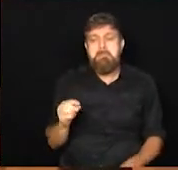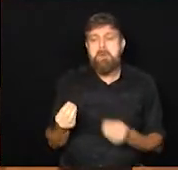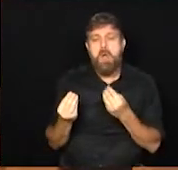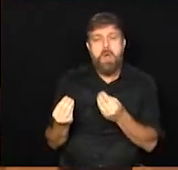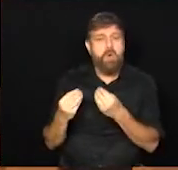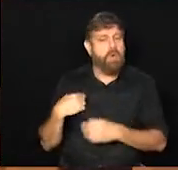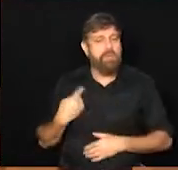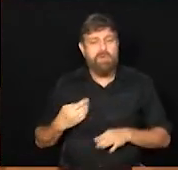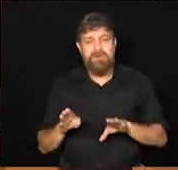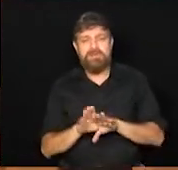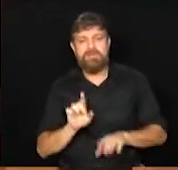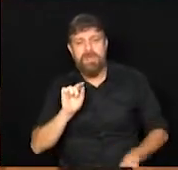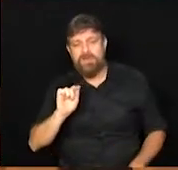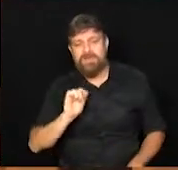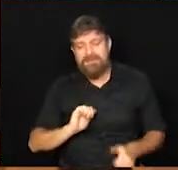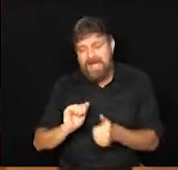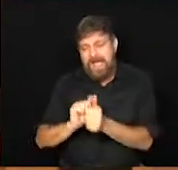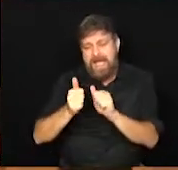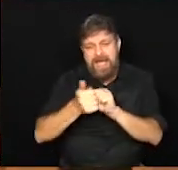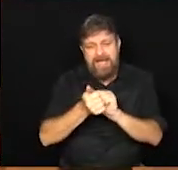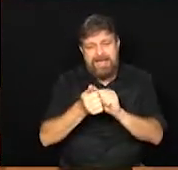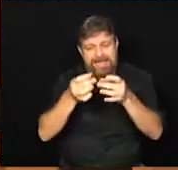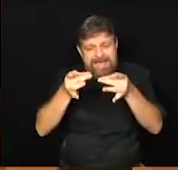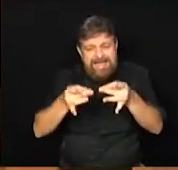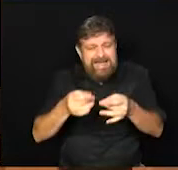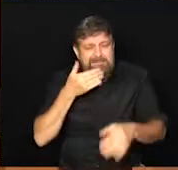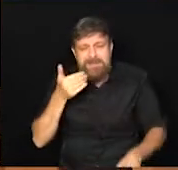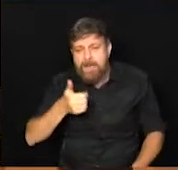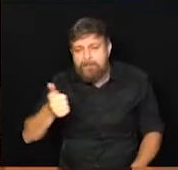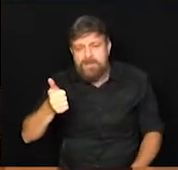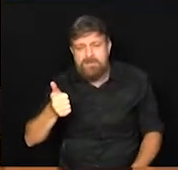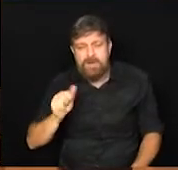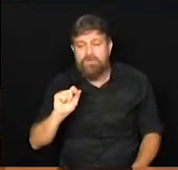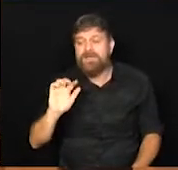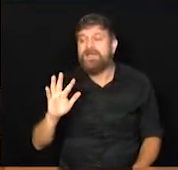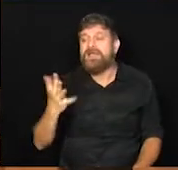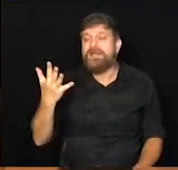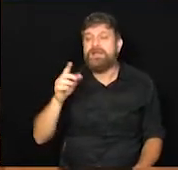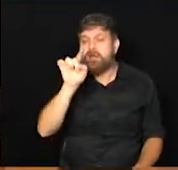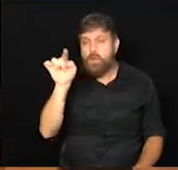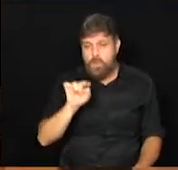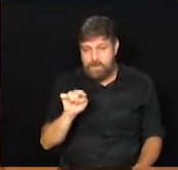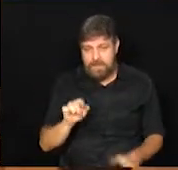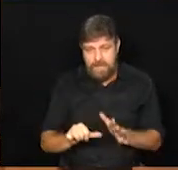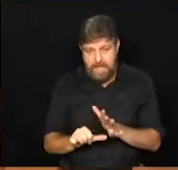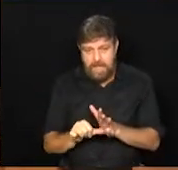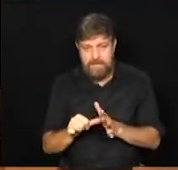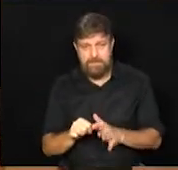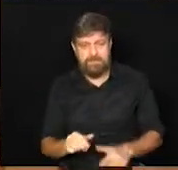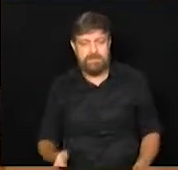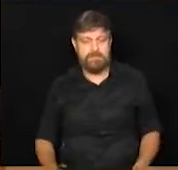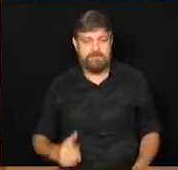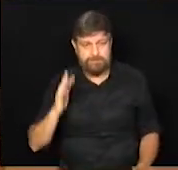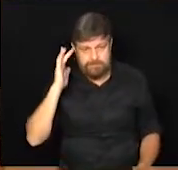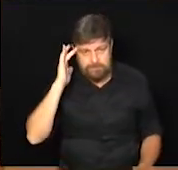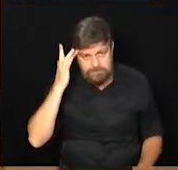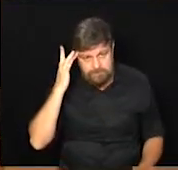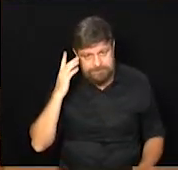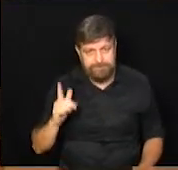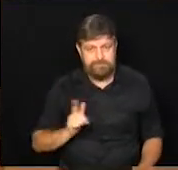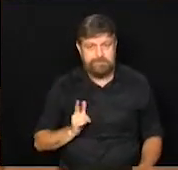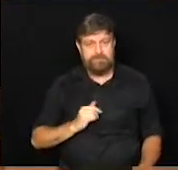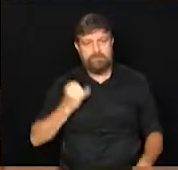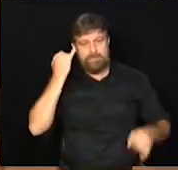existente, ou o que vai ser aprimorado, ou o que vai ser criado. Então, acho que essa é uma primeira consideração e eu acho que reinventar a